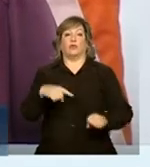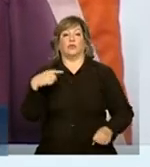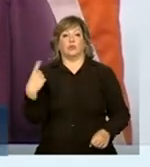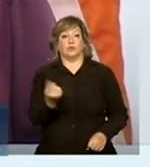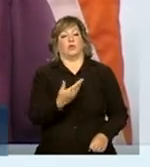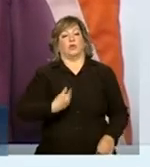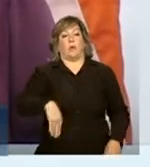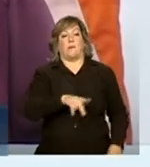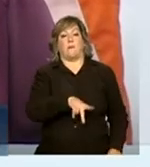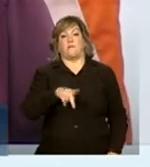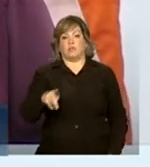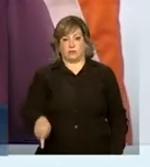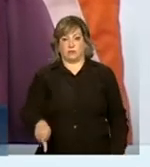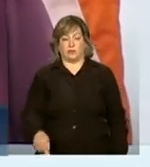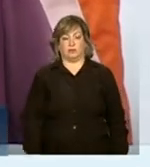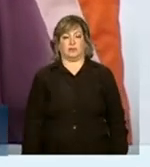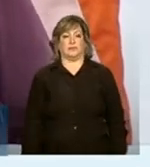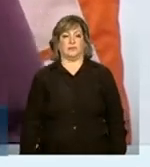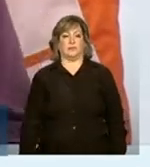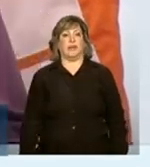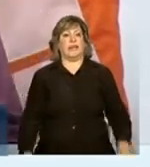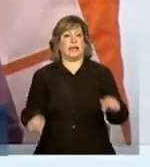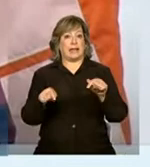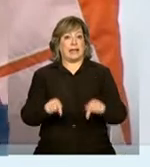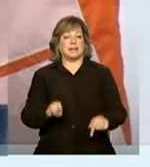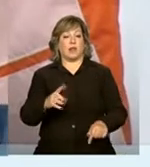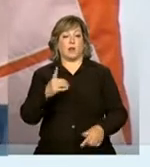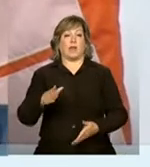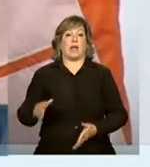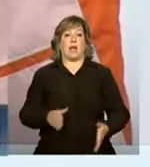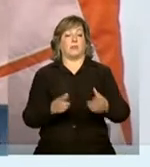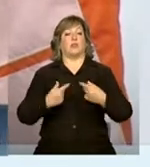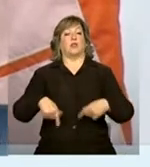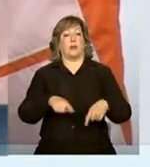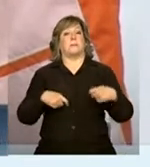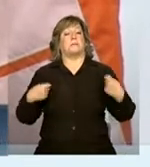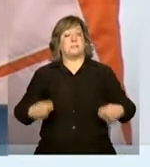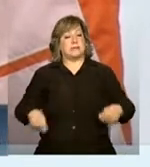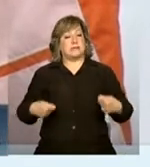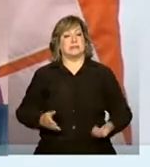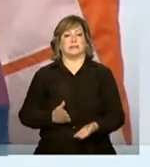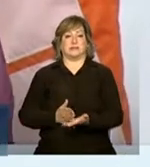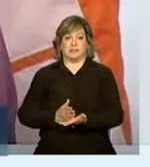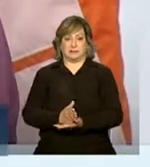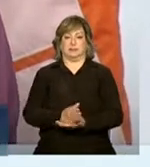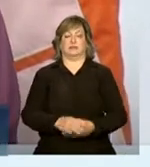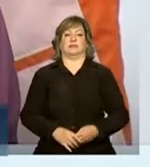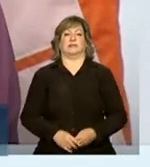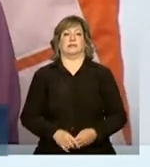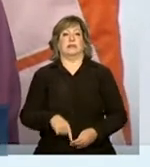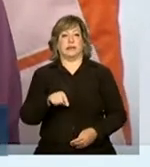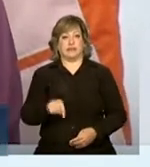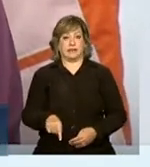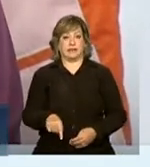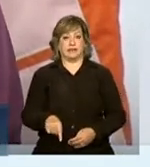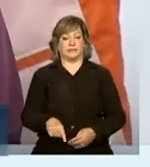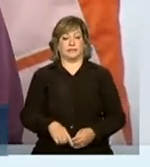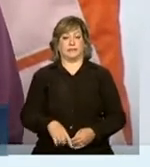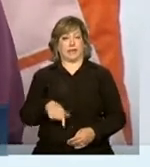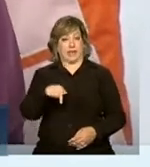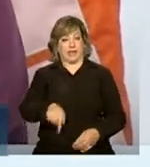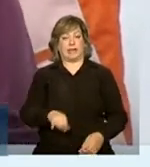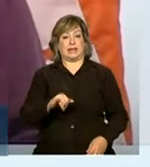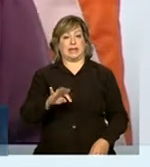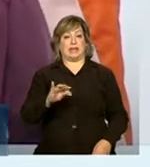dos nossos professores. Este é um caminho que nós teremos de trilhar. Ele, aqui em